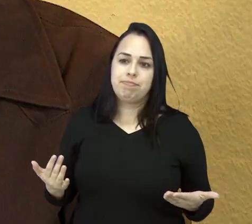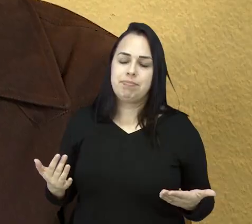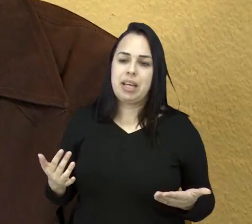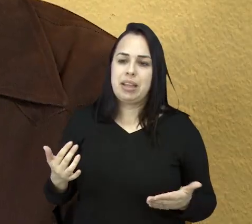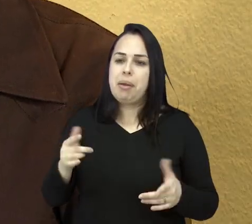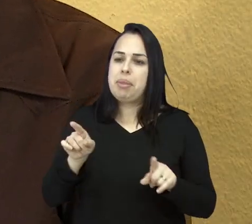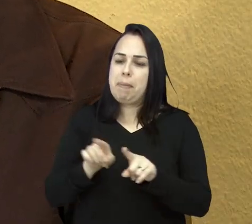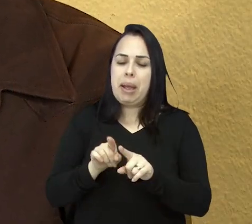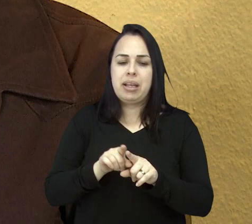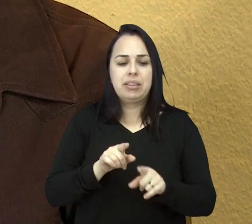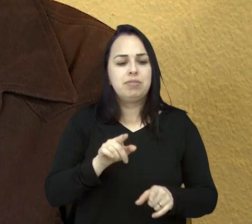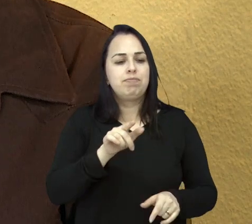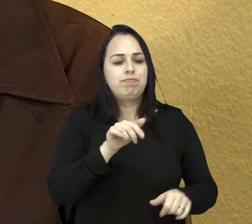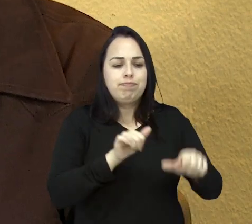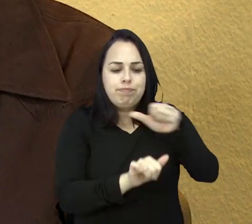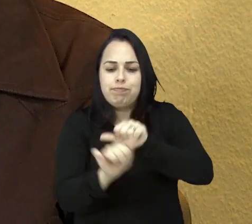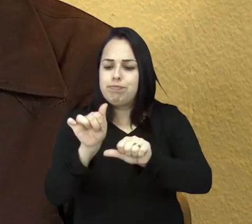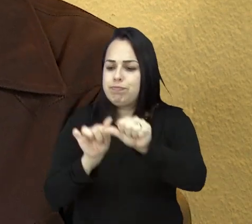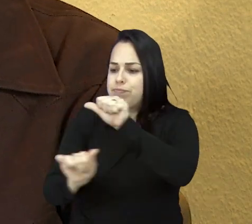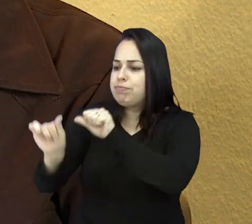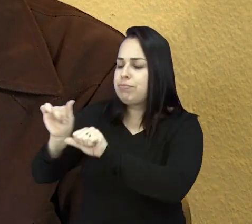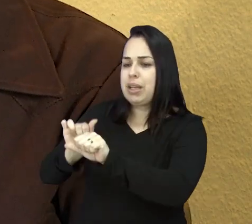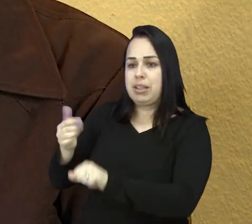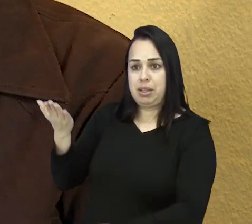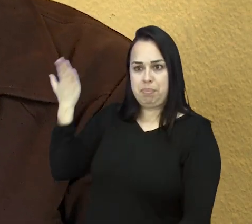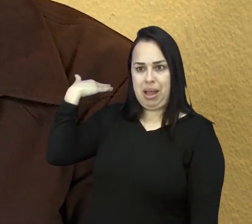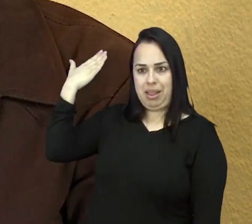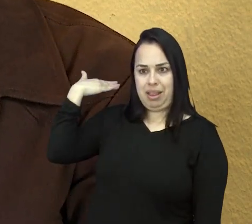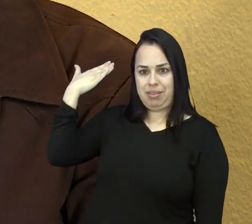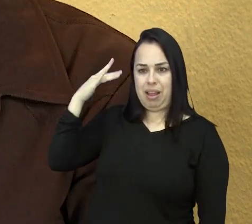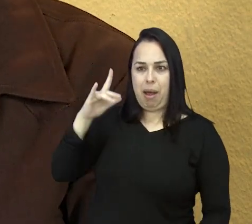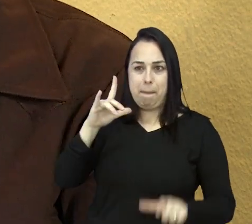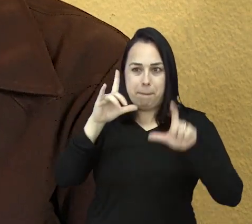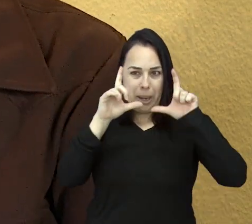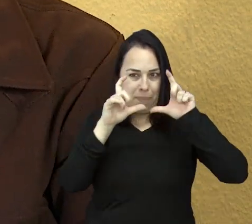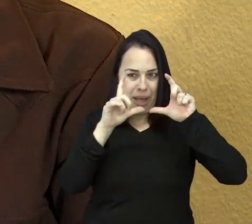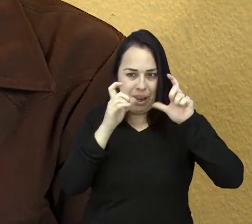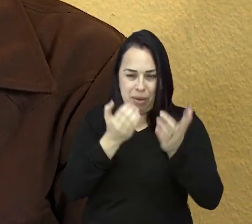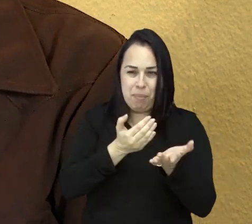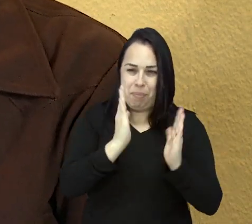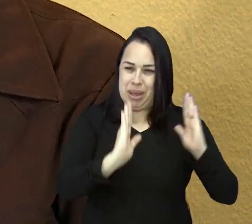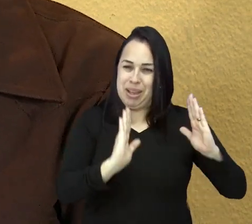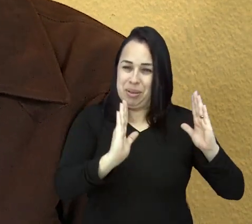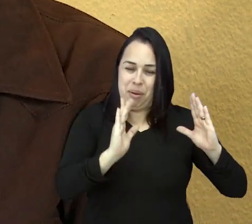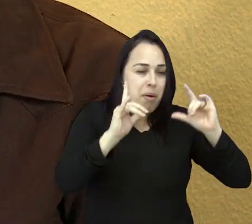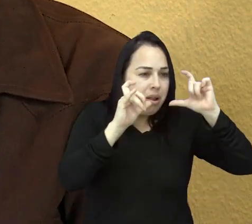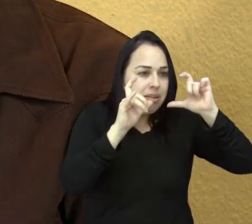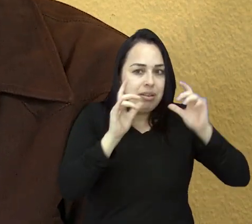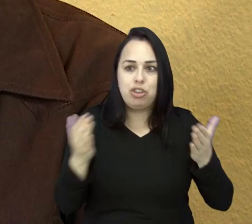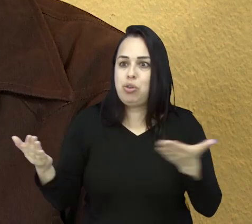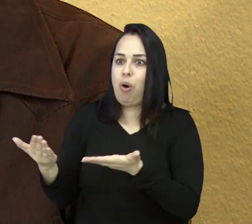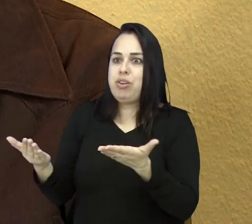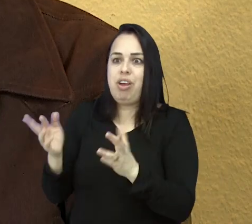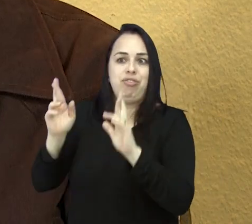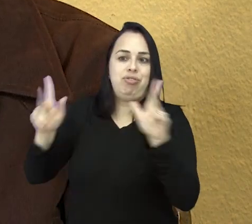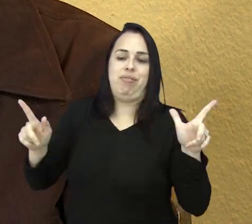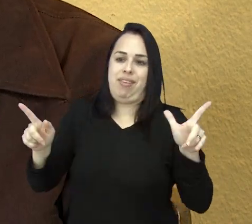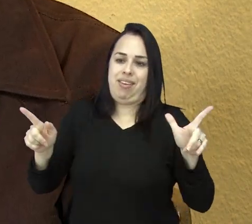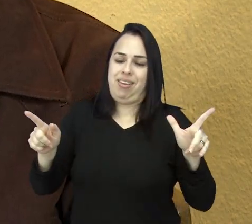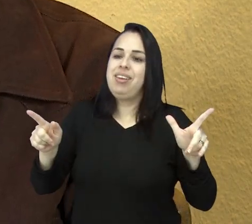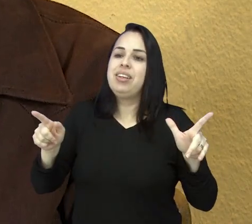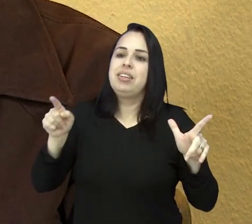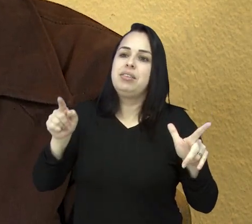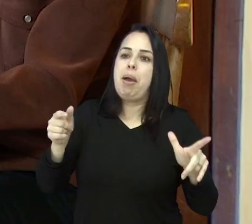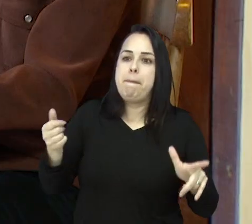né? Se você pegar o meu primeiro trabalho ou a minha primeira fase de trabalho fotográfico, é muito diferente da de hoje. Não é que é pior ou melhor,